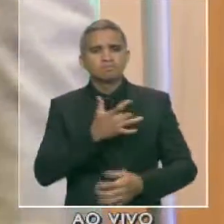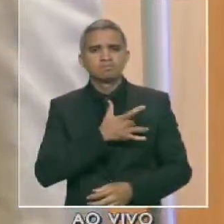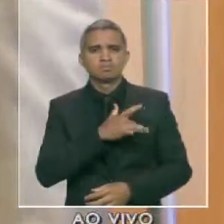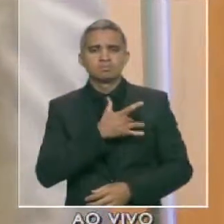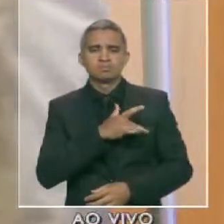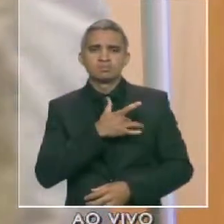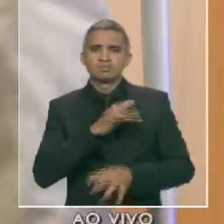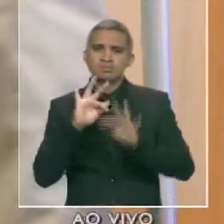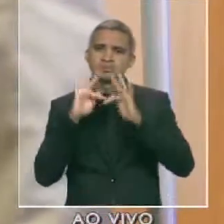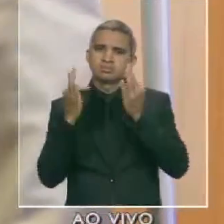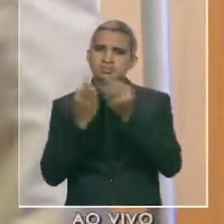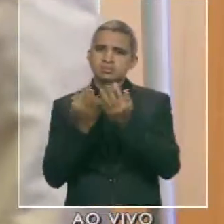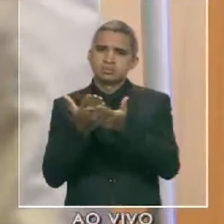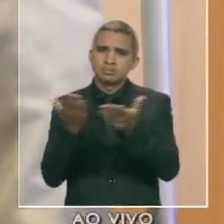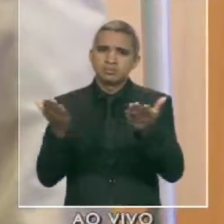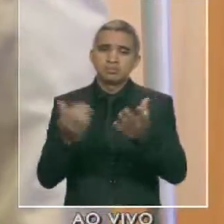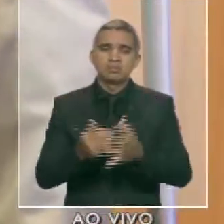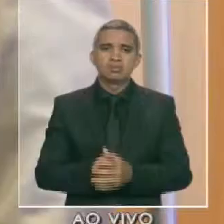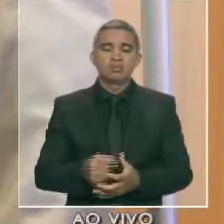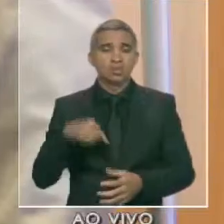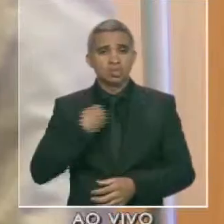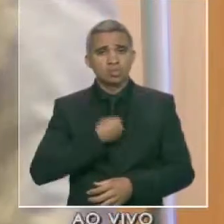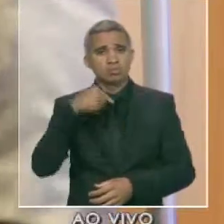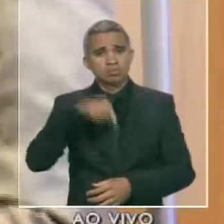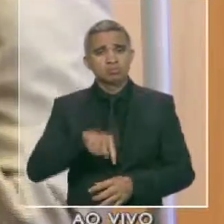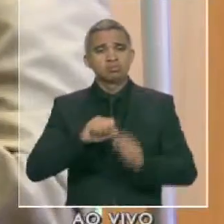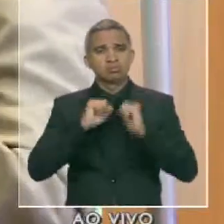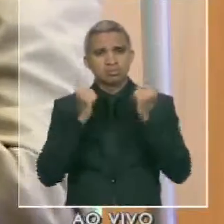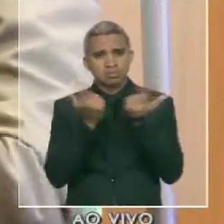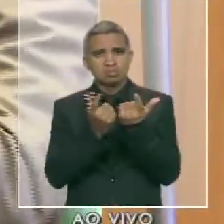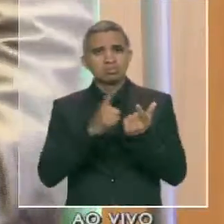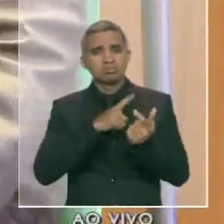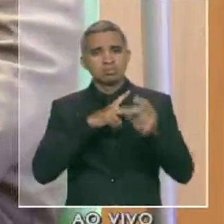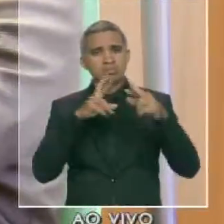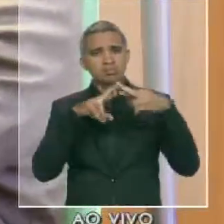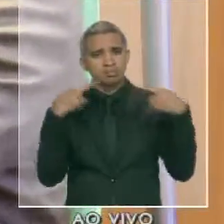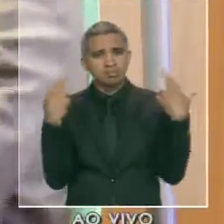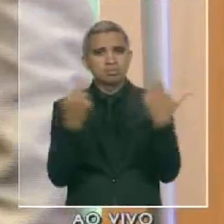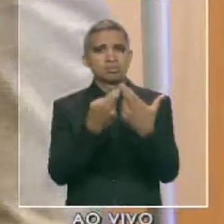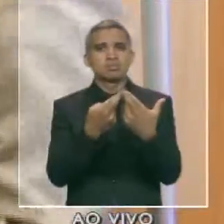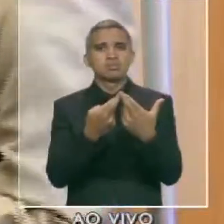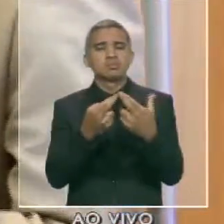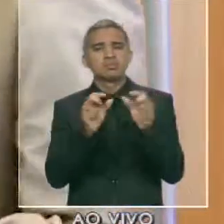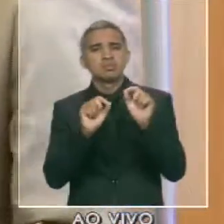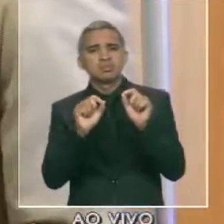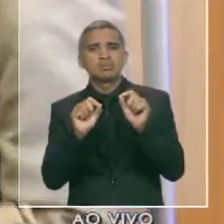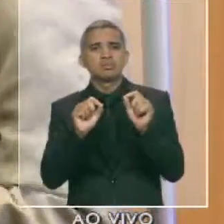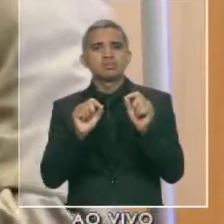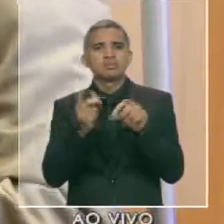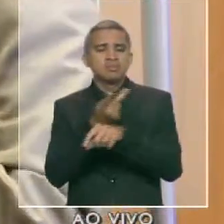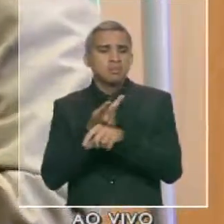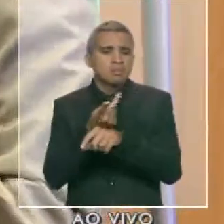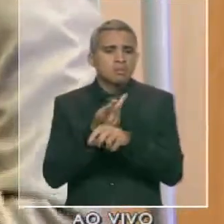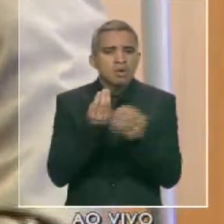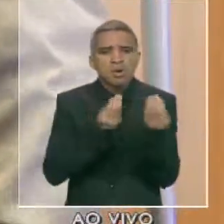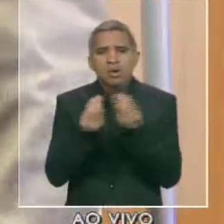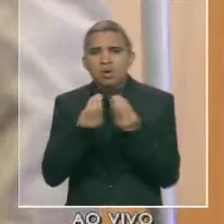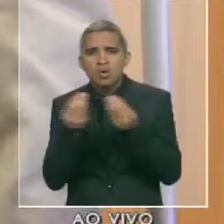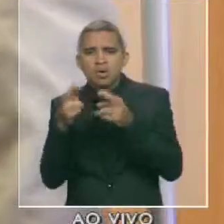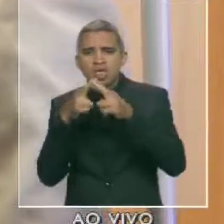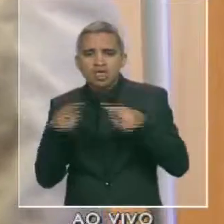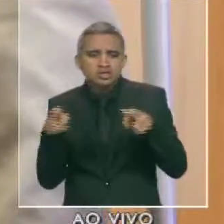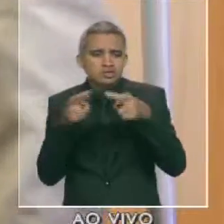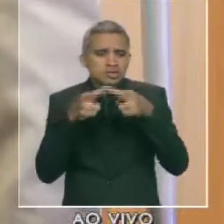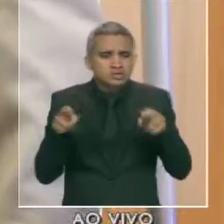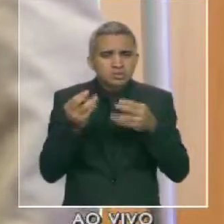parte, temos nos reunido, temos realmente buscado e apontando, né, soluções, realmente buscando soluções